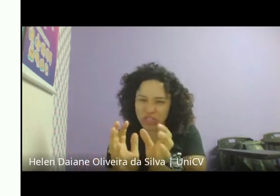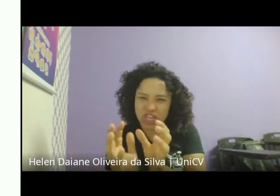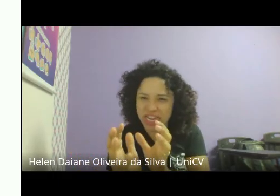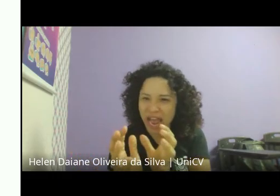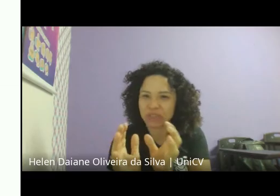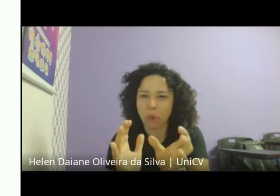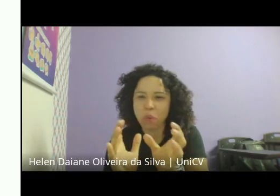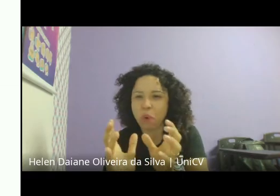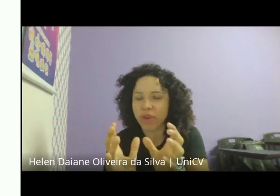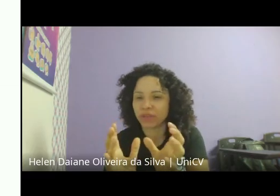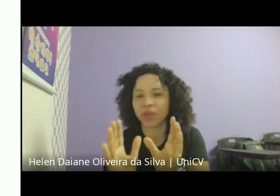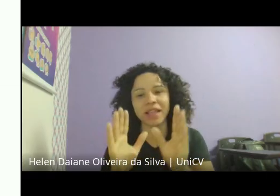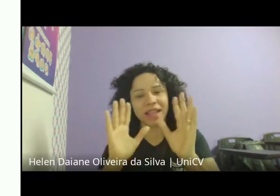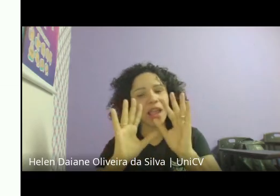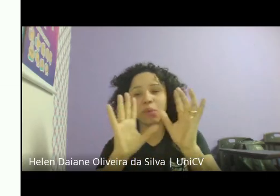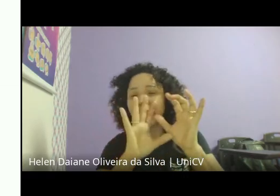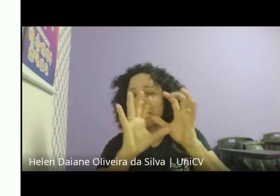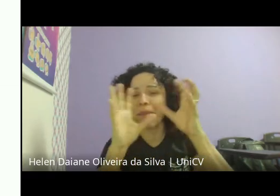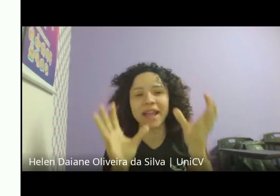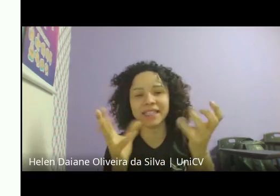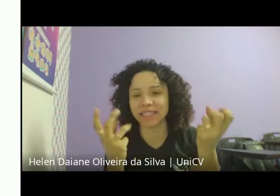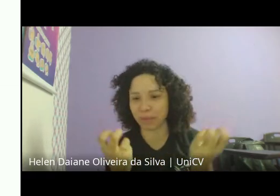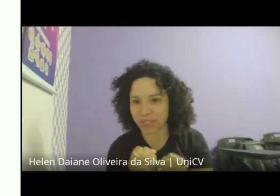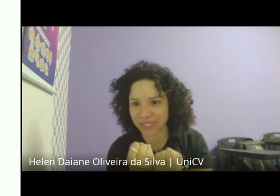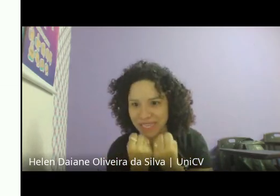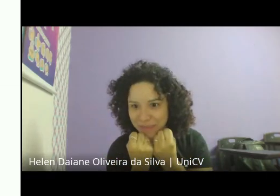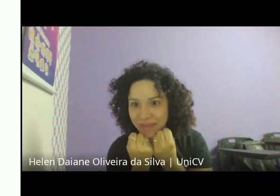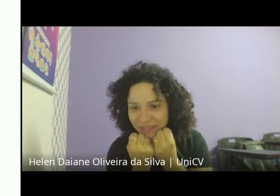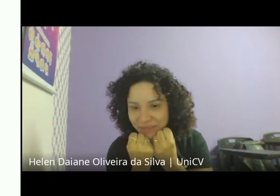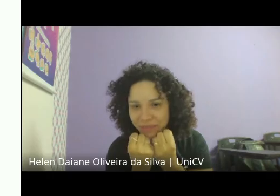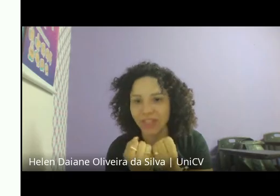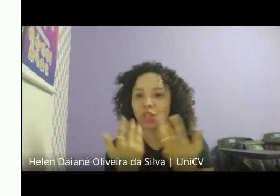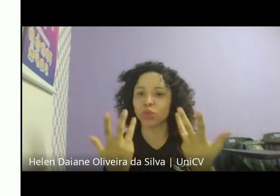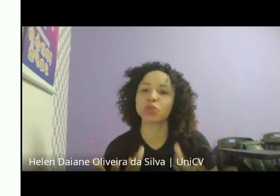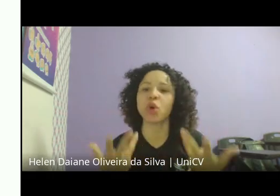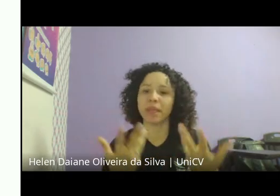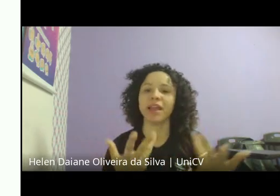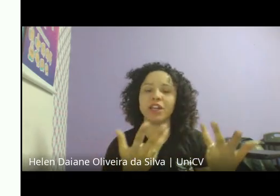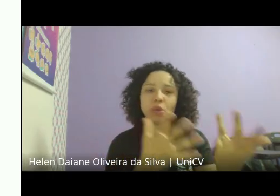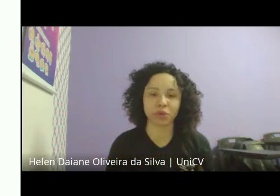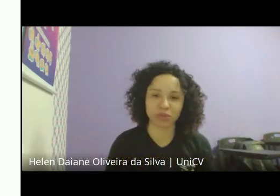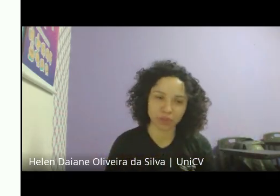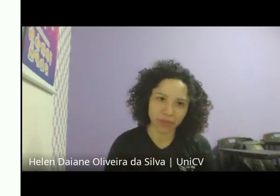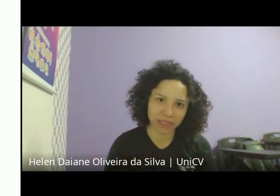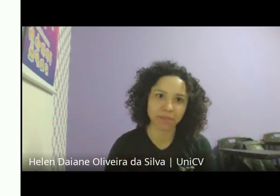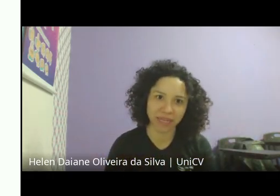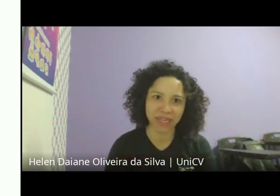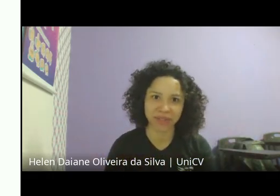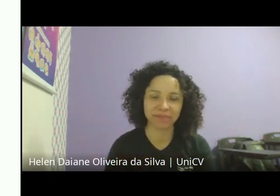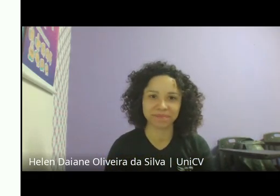tá meio chiado, com ruído? É o que mais se aproxima do som mecânico produzido por